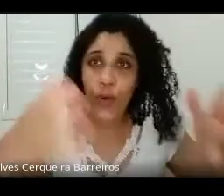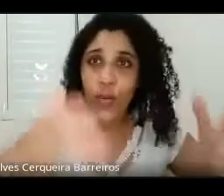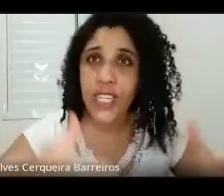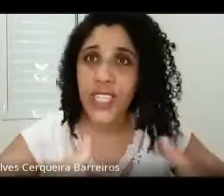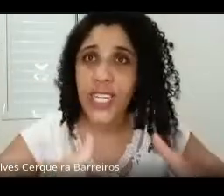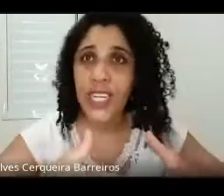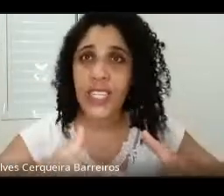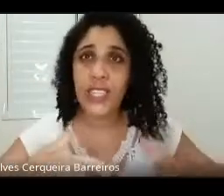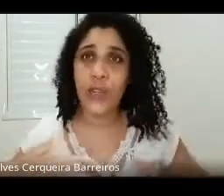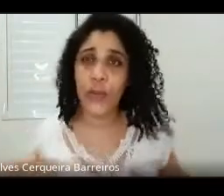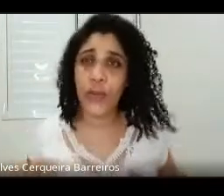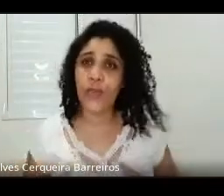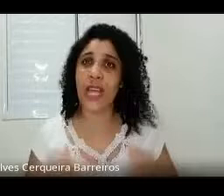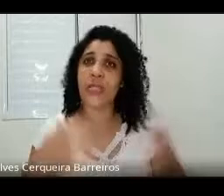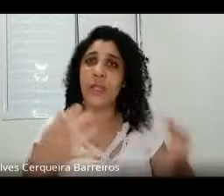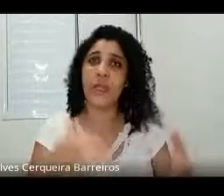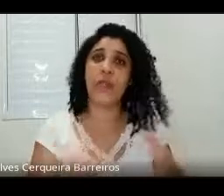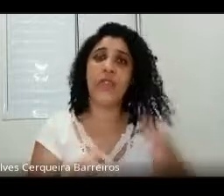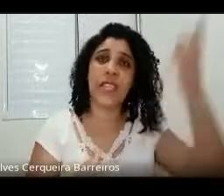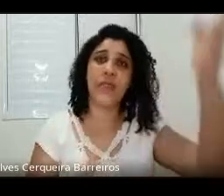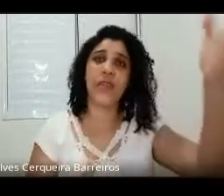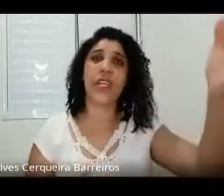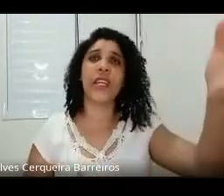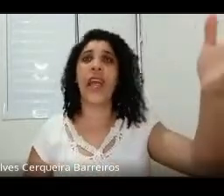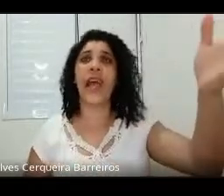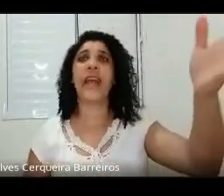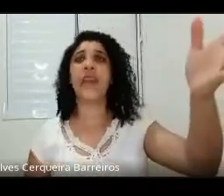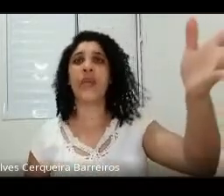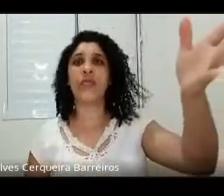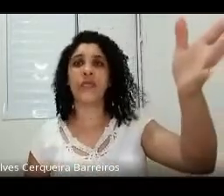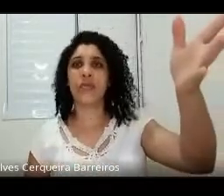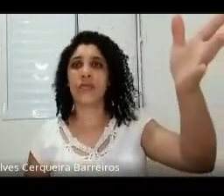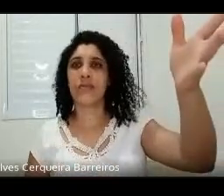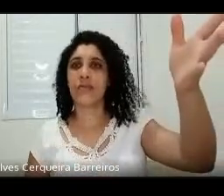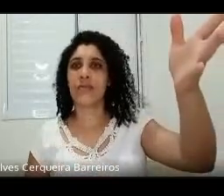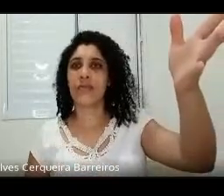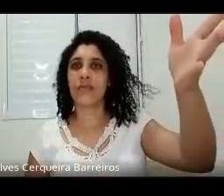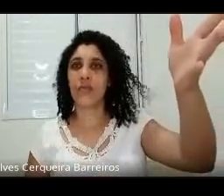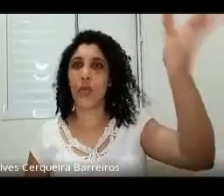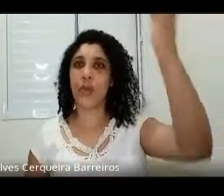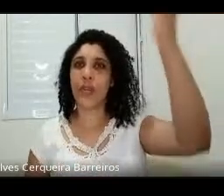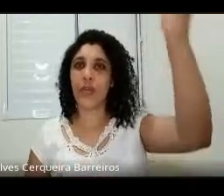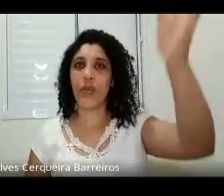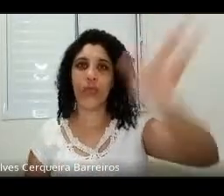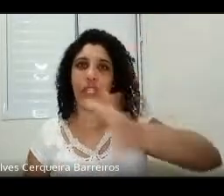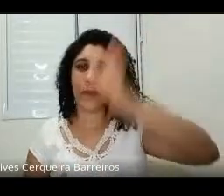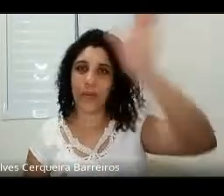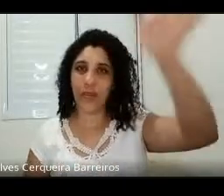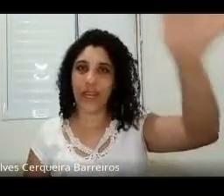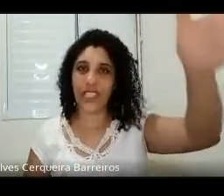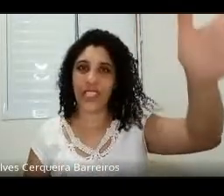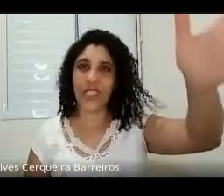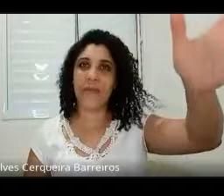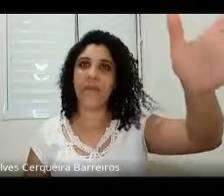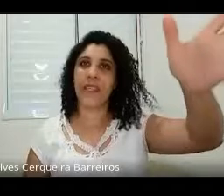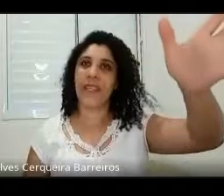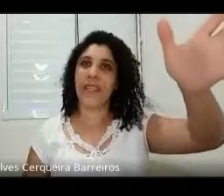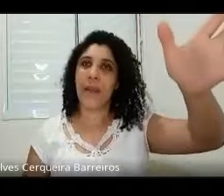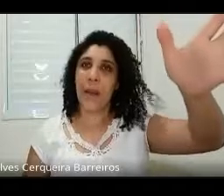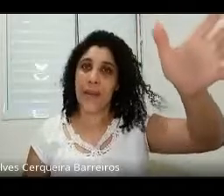Se eu for cristã, então eu vou pelo viés bíblico, eu vou dizer que foi Adão. O primeiro ouvinte, o primeiro falante,